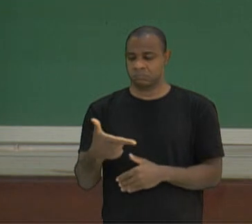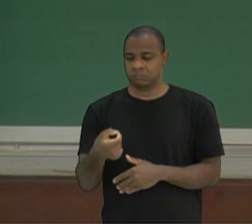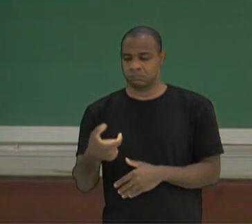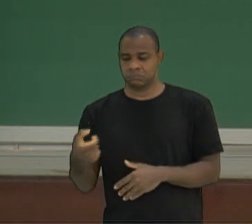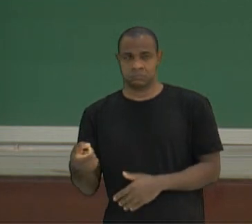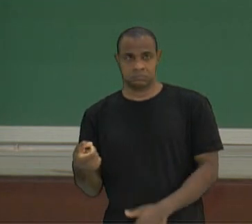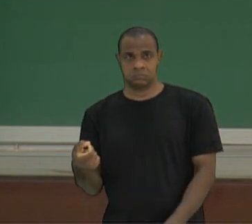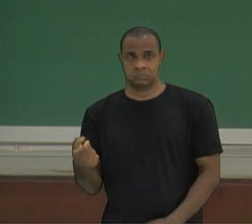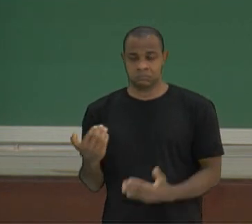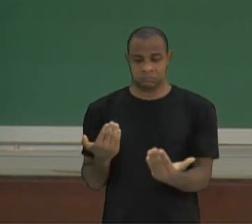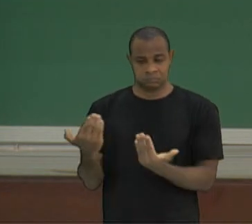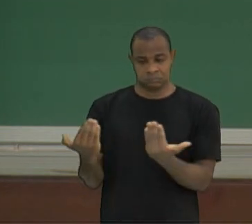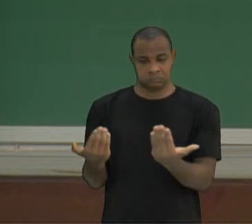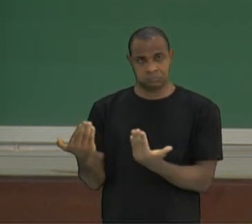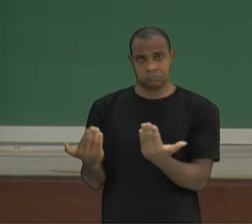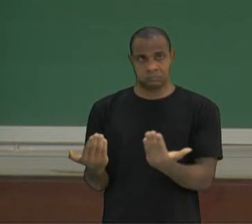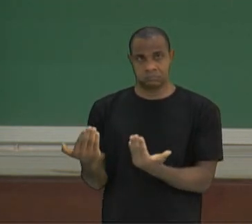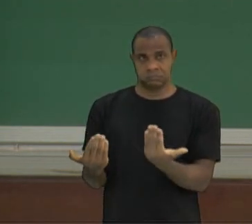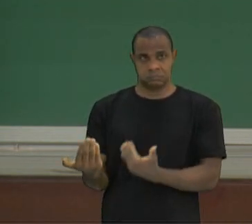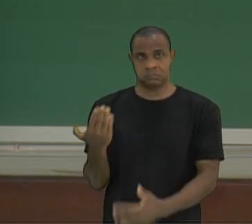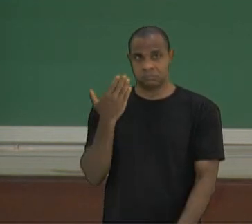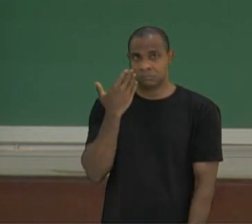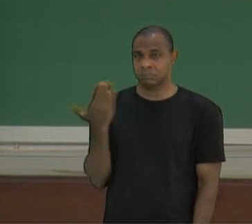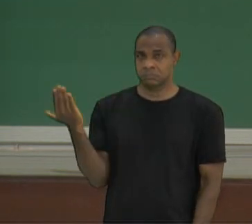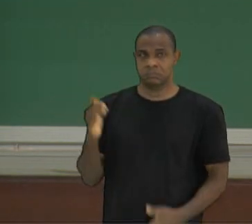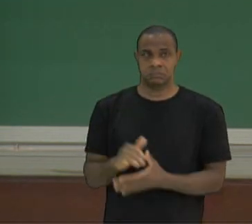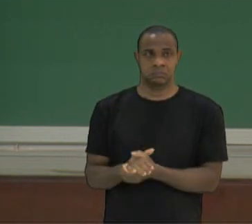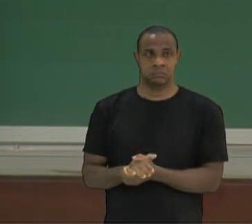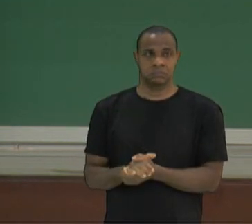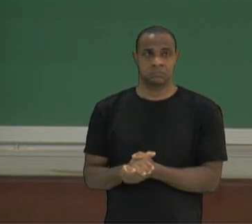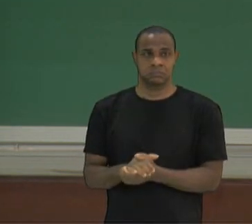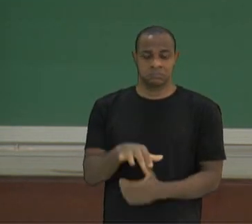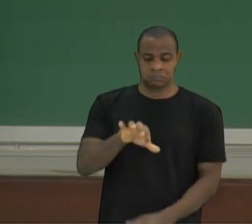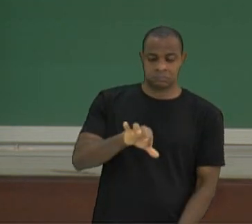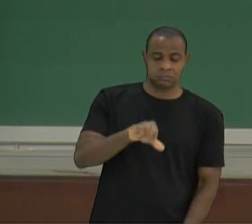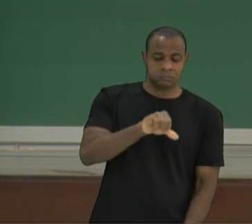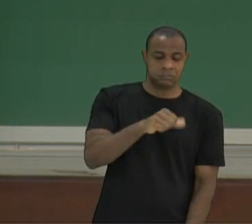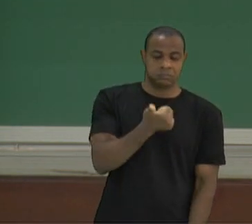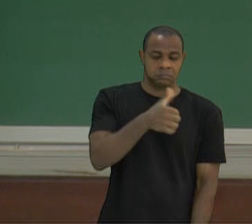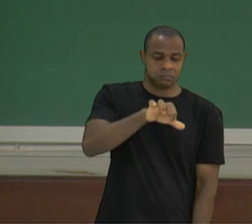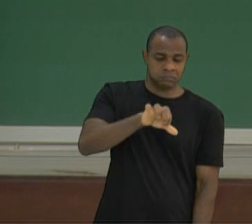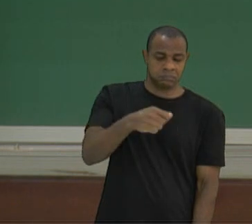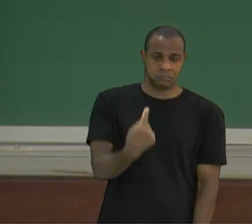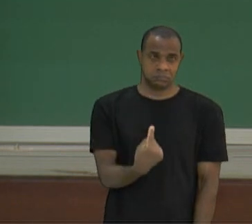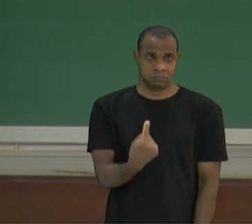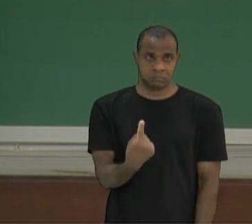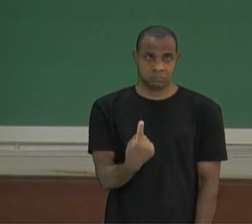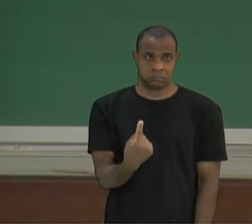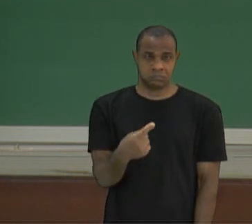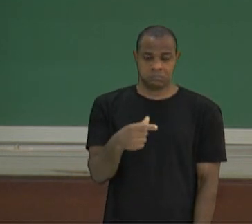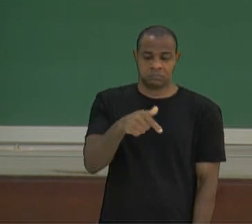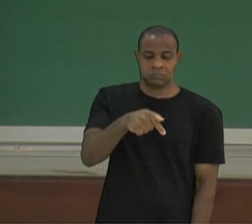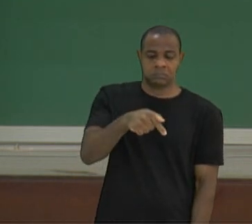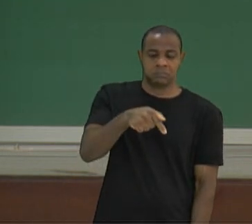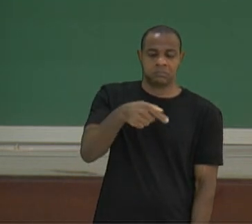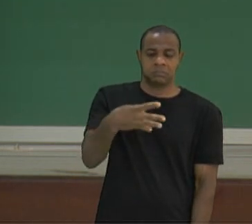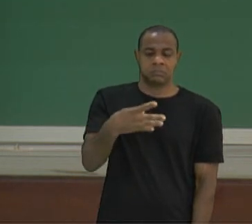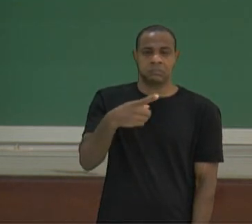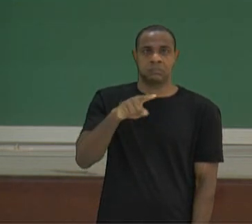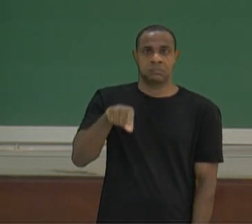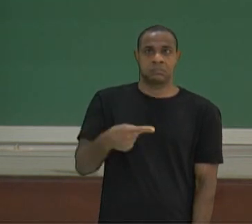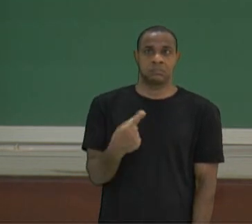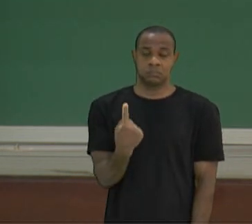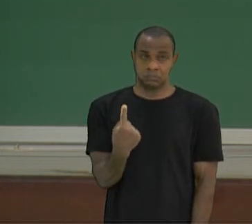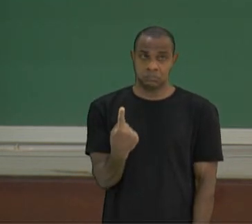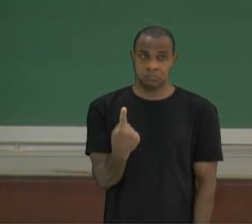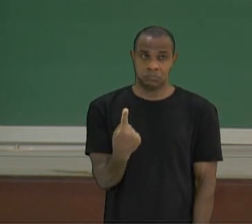regiões, então, para ficar completo o nosso estudo, está ali, em 91, 74,1. O que quer dizer isso,